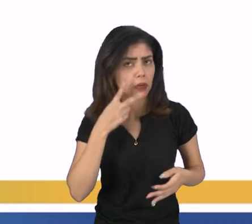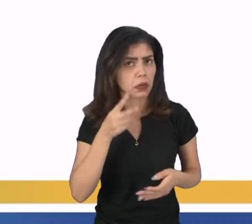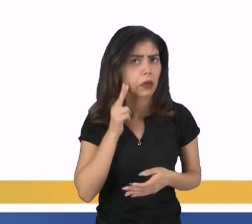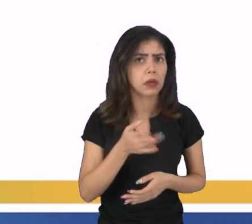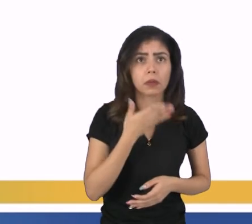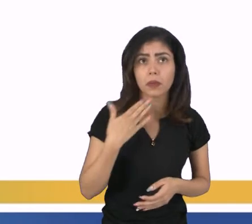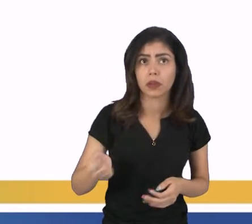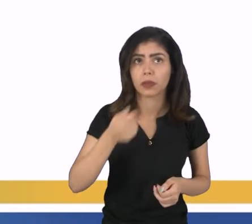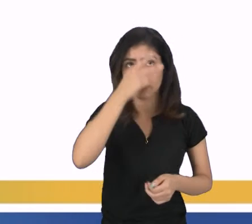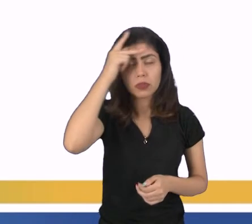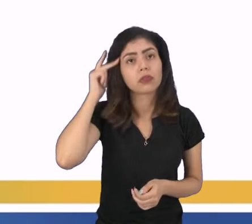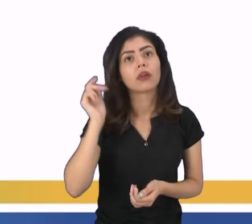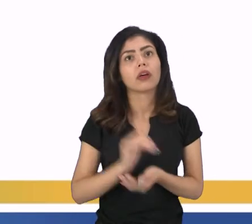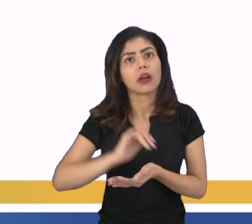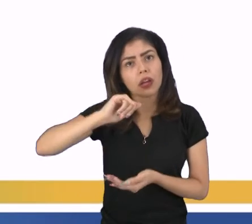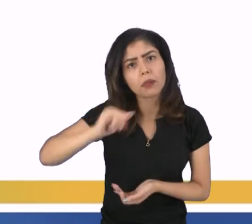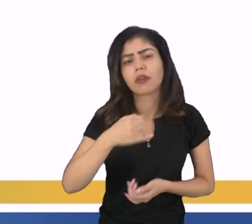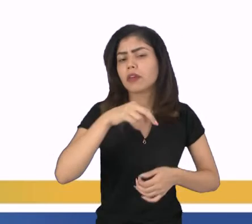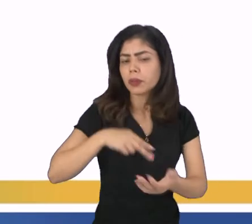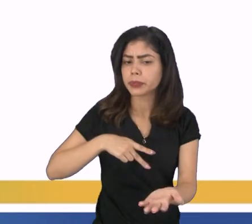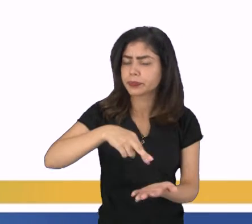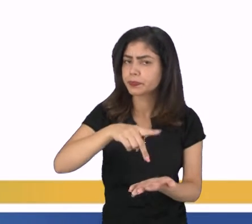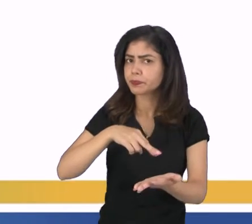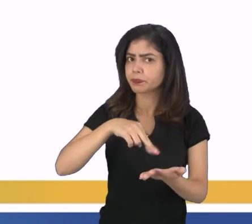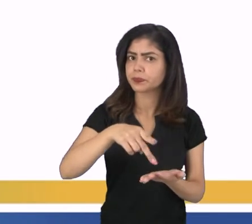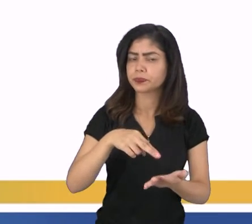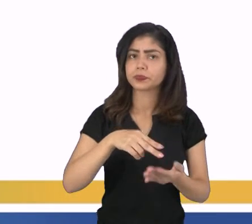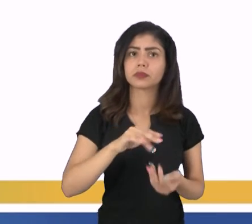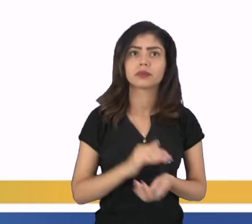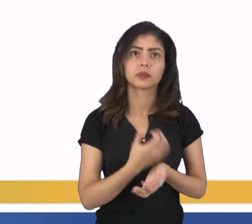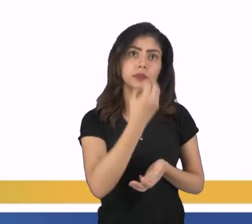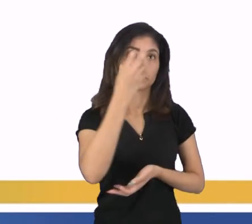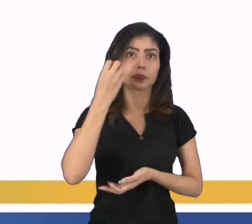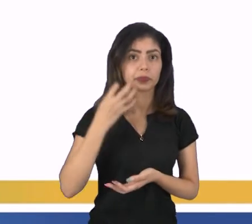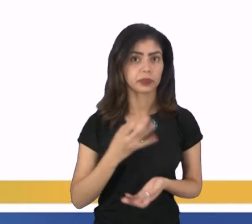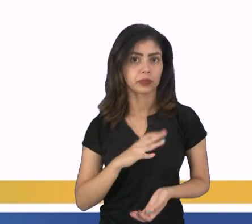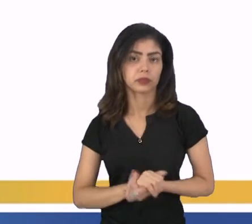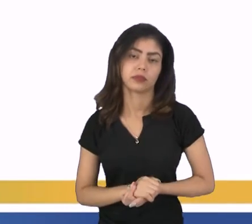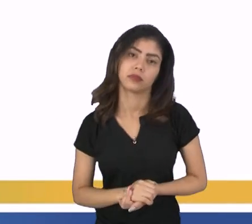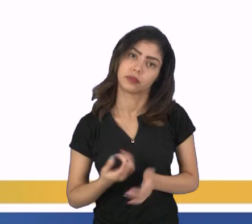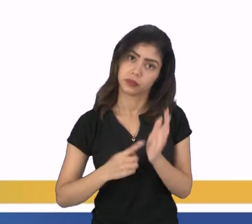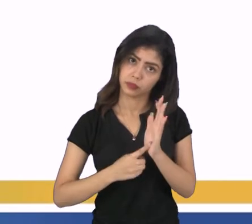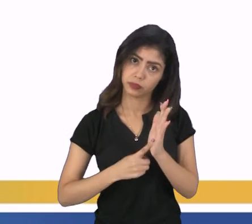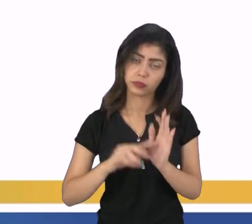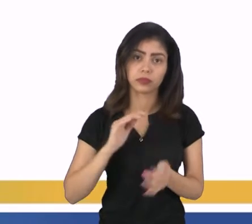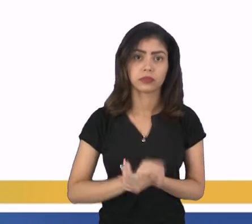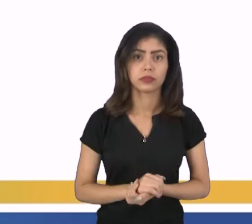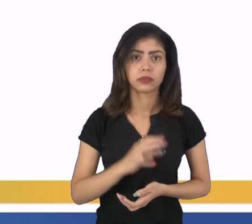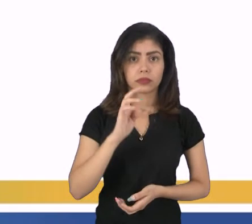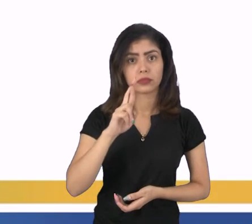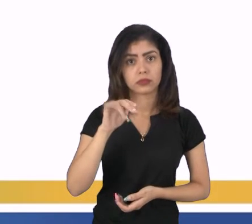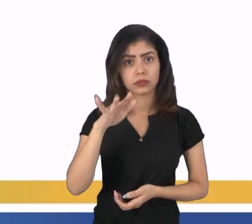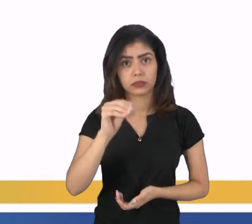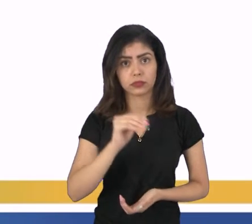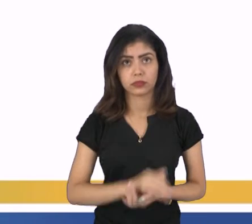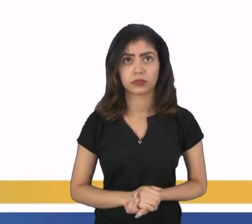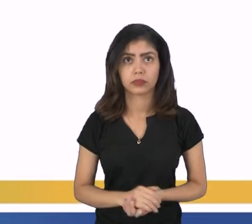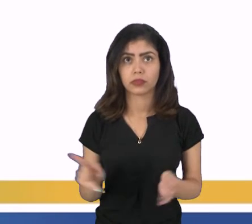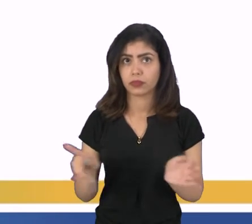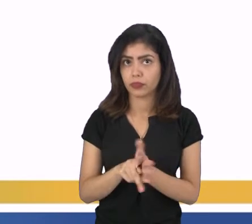no qual muitas pessoas aproveitam para caminhada e tirar fotografias. É um ponto turístico, segundo as